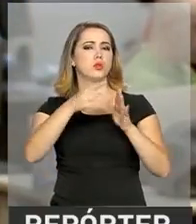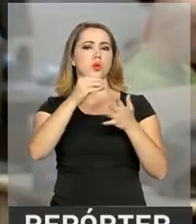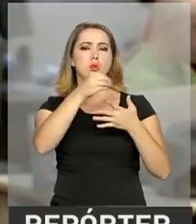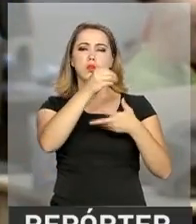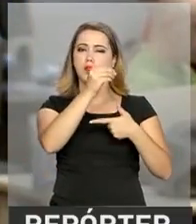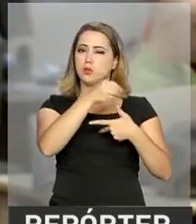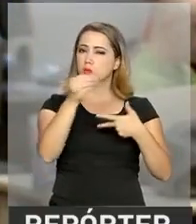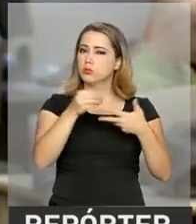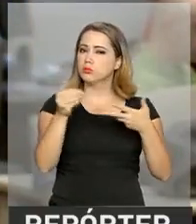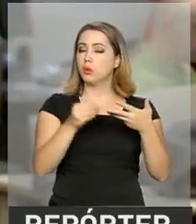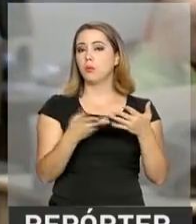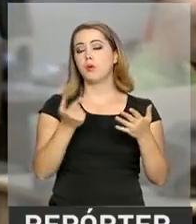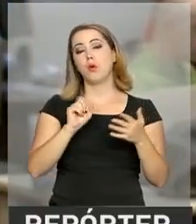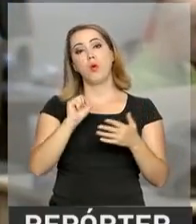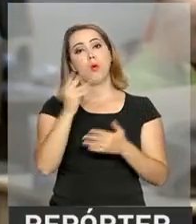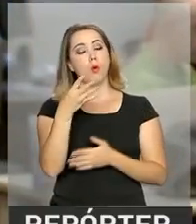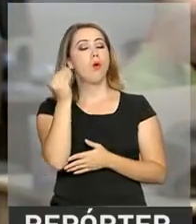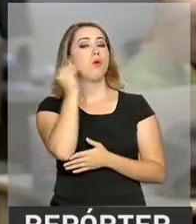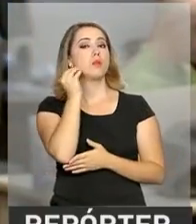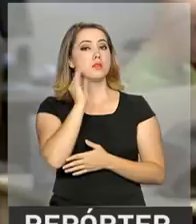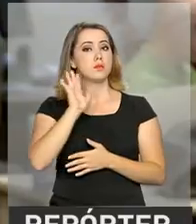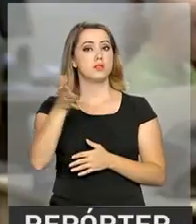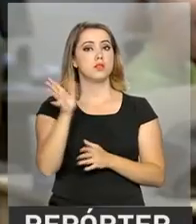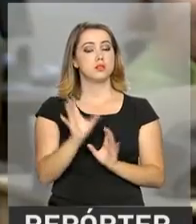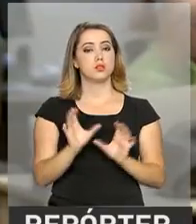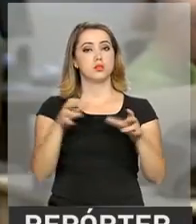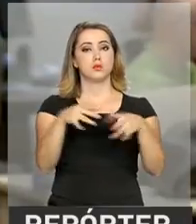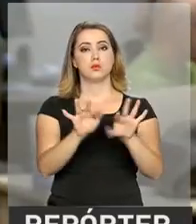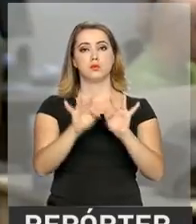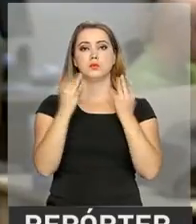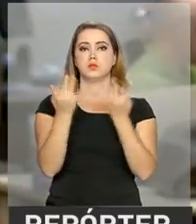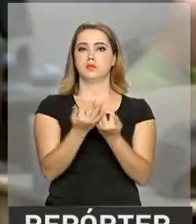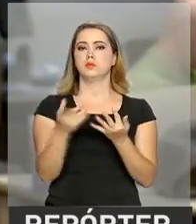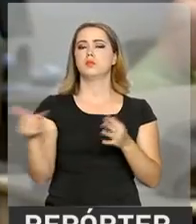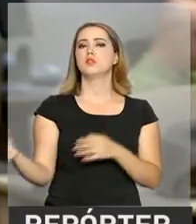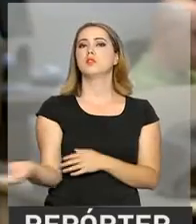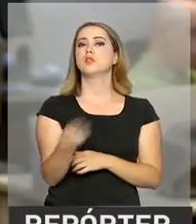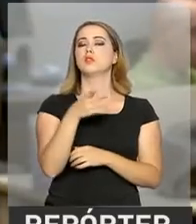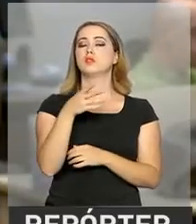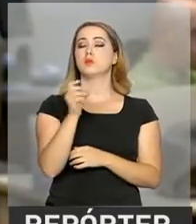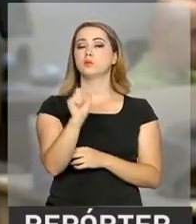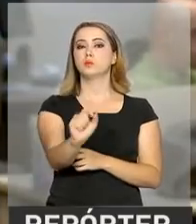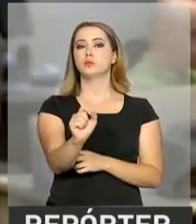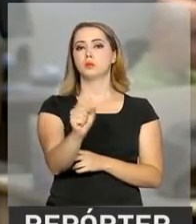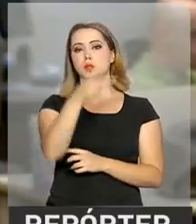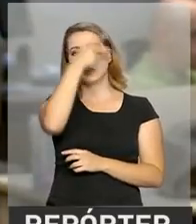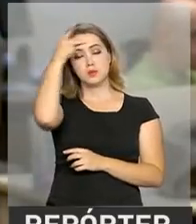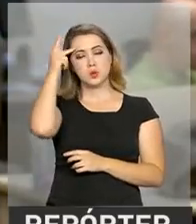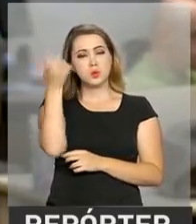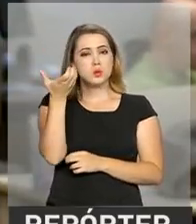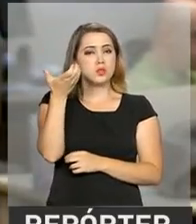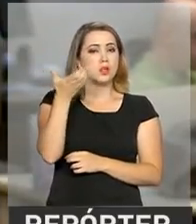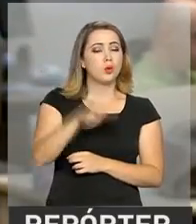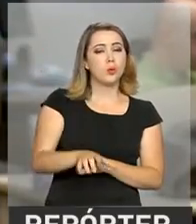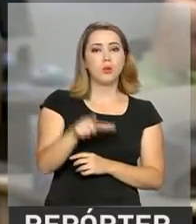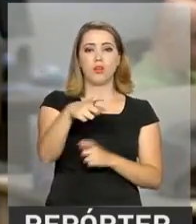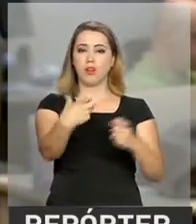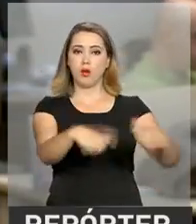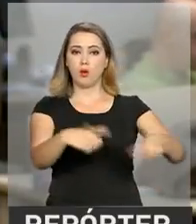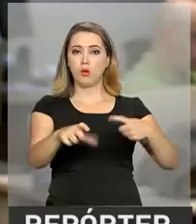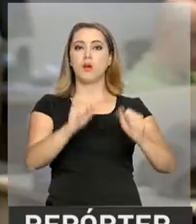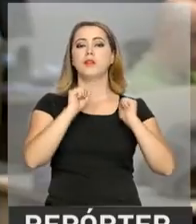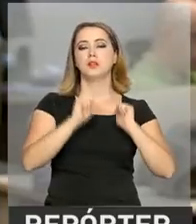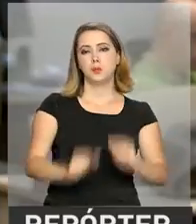e experiência na área de saúde da família. O edital conta com uma novidade. Aqueles que estiverem insatisfeitos com o local de trabalho